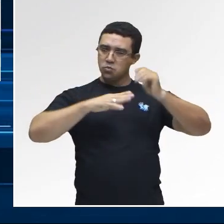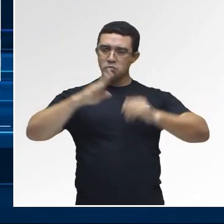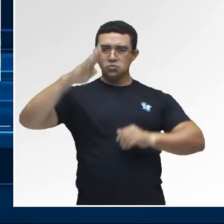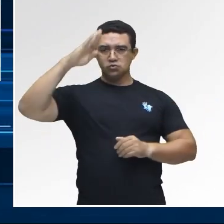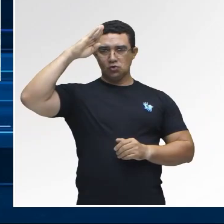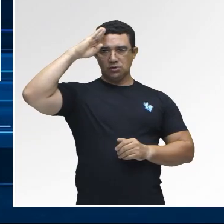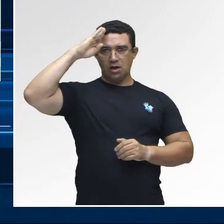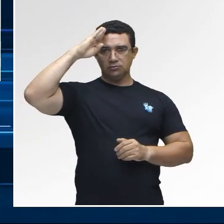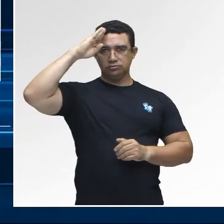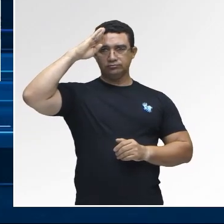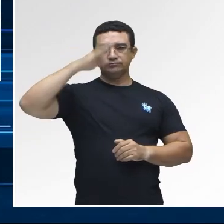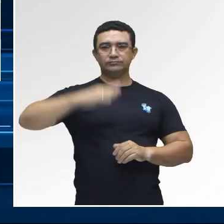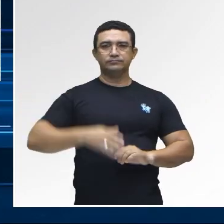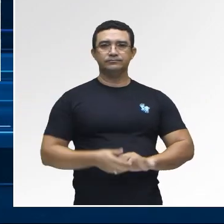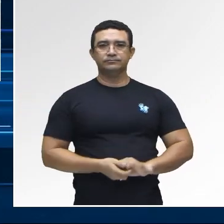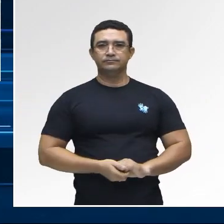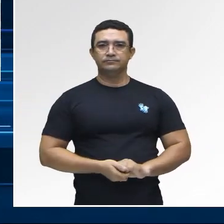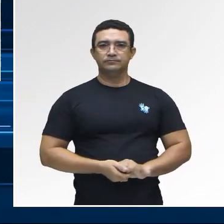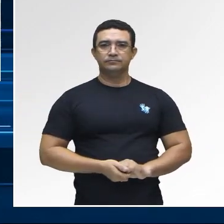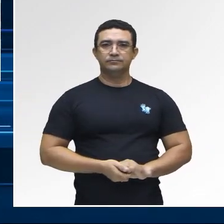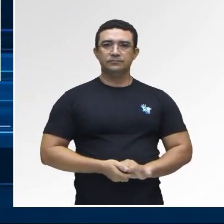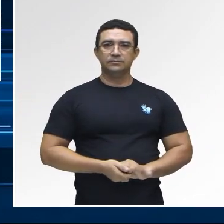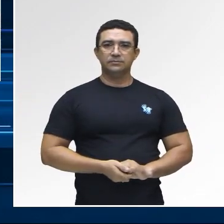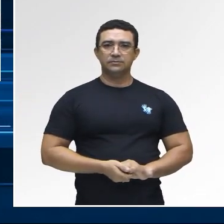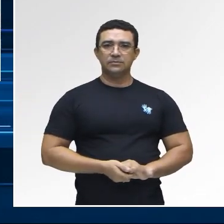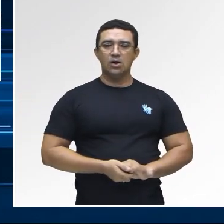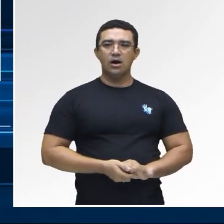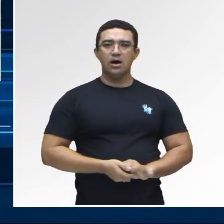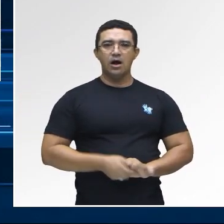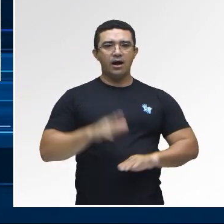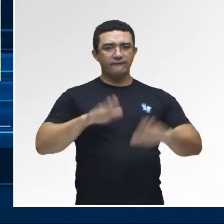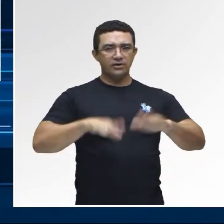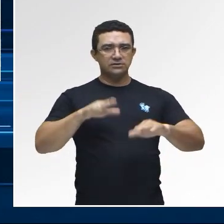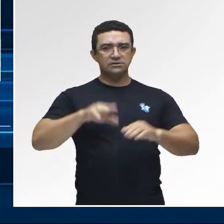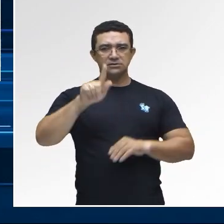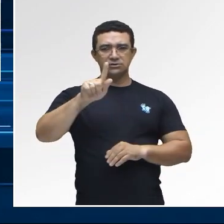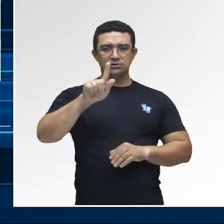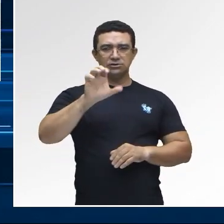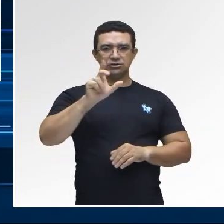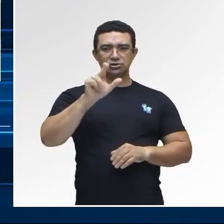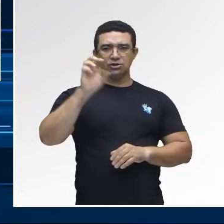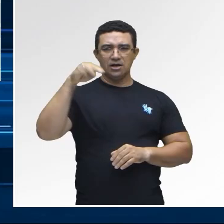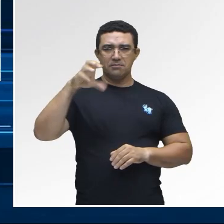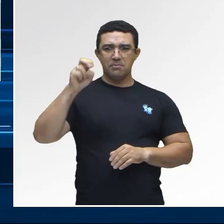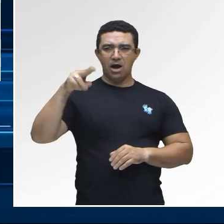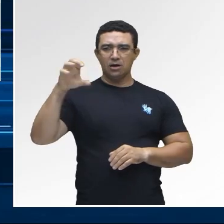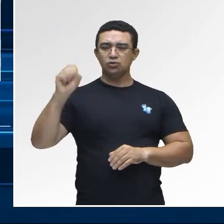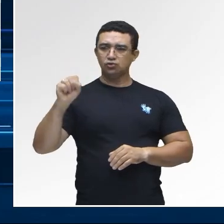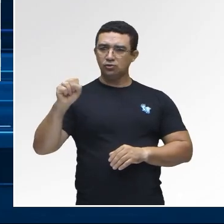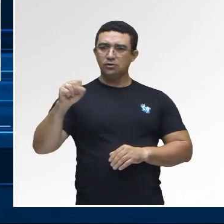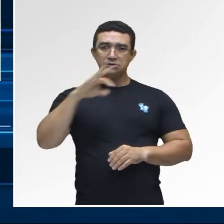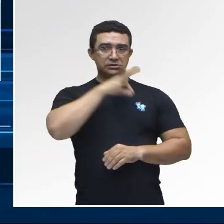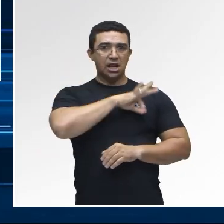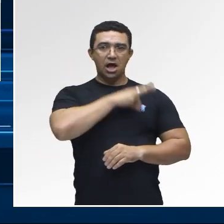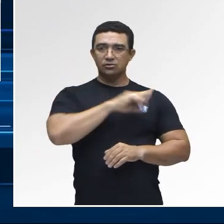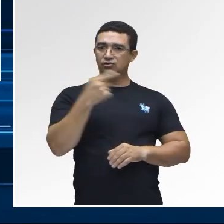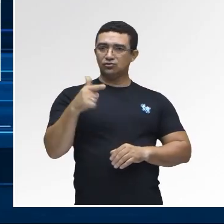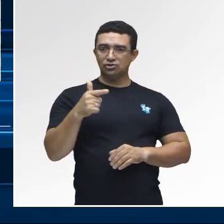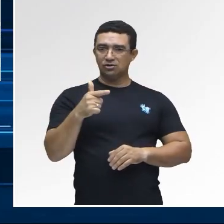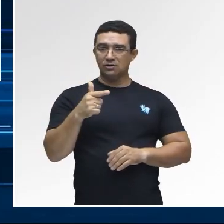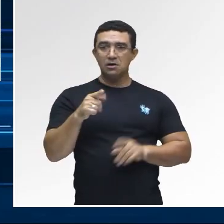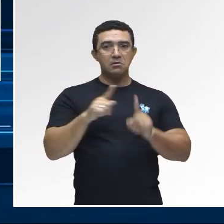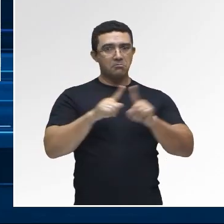nosso nome, vamos lá. E muitas vezes os germanos não recebiam por isso. Já os romanos, eles assalariavam seus